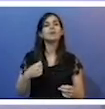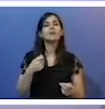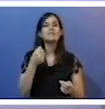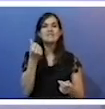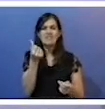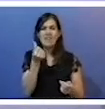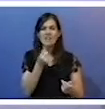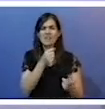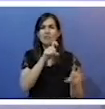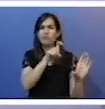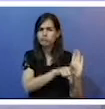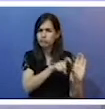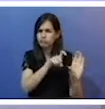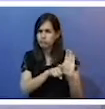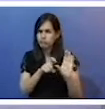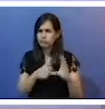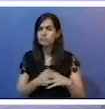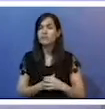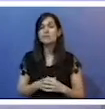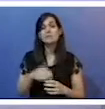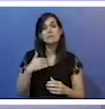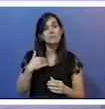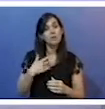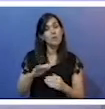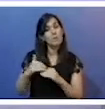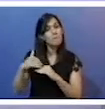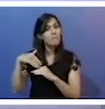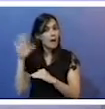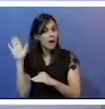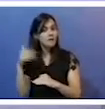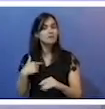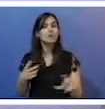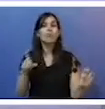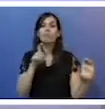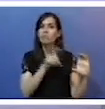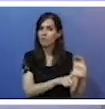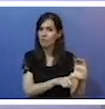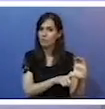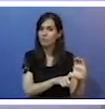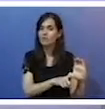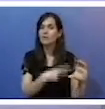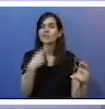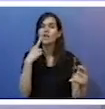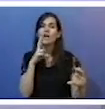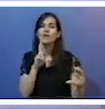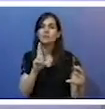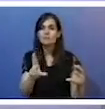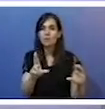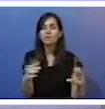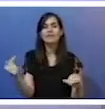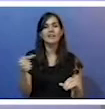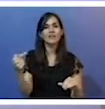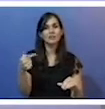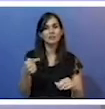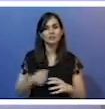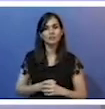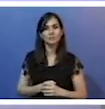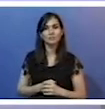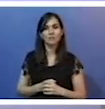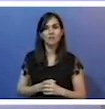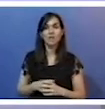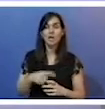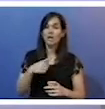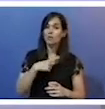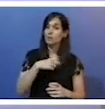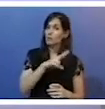como eu gastei mais do que eu tenho eu vou estar devendo então a resposta que vai estar um número negativo se eu